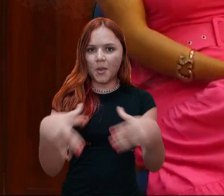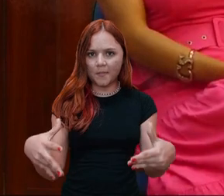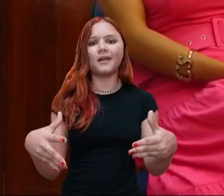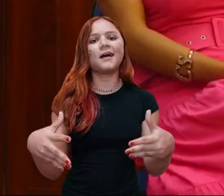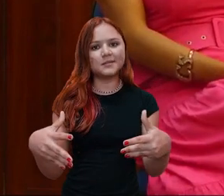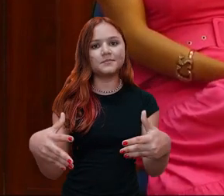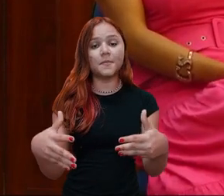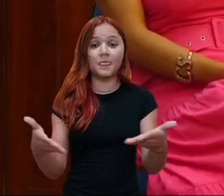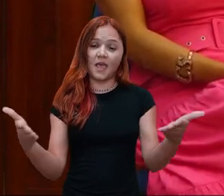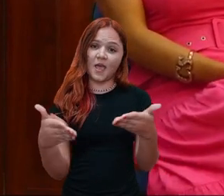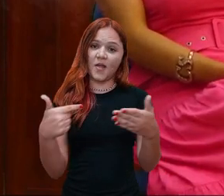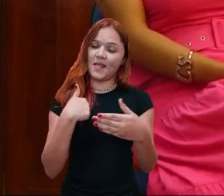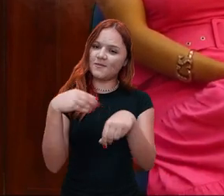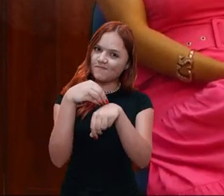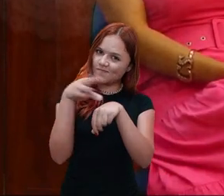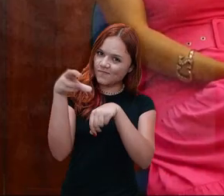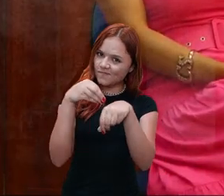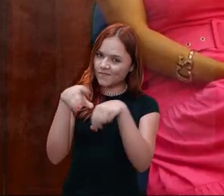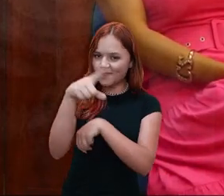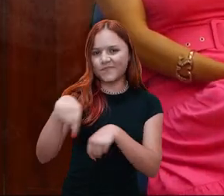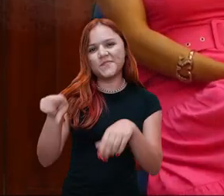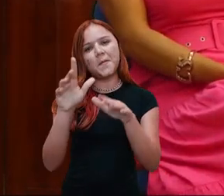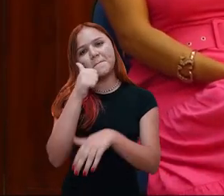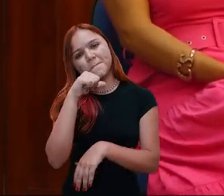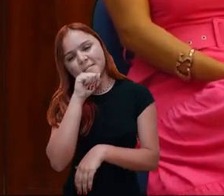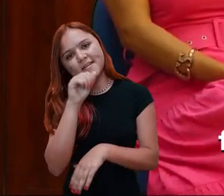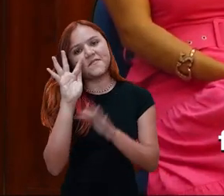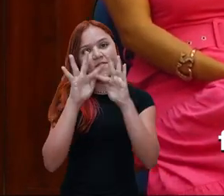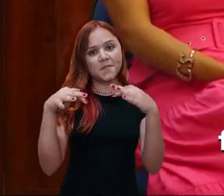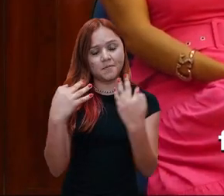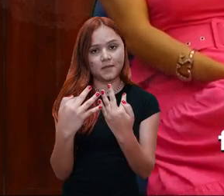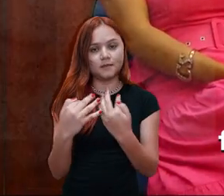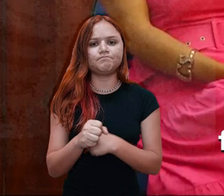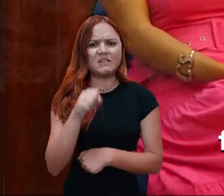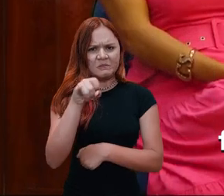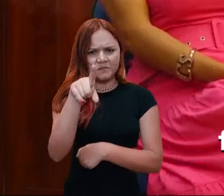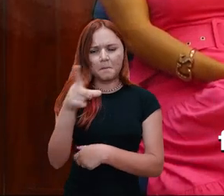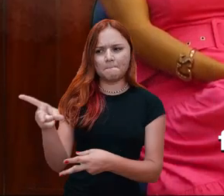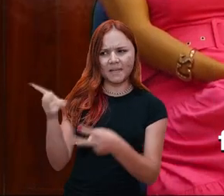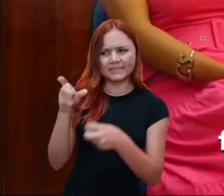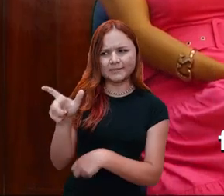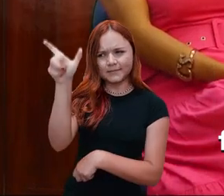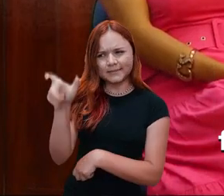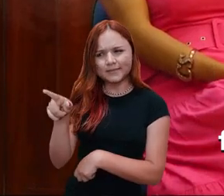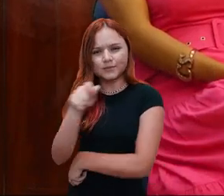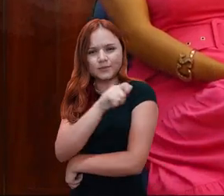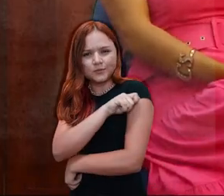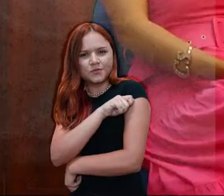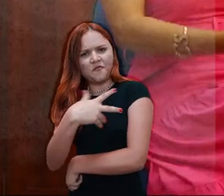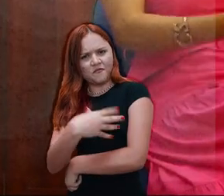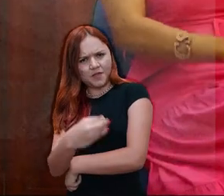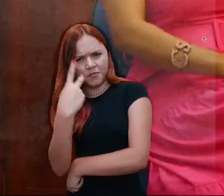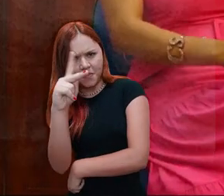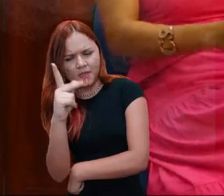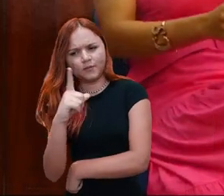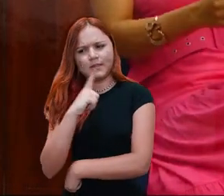E o meu recadinho para as mães, para a família como um todo, seria: se seu filho foi sinalizado com alguma especificidade,